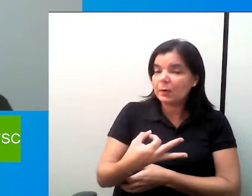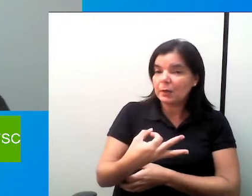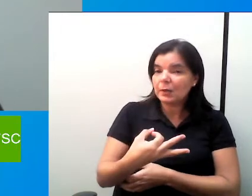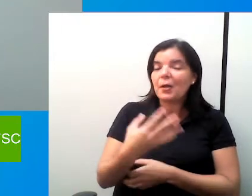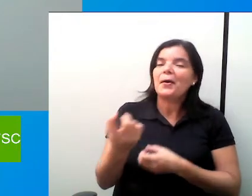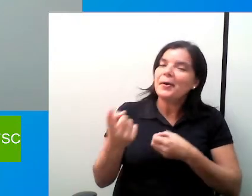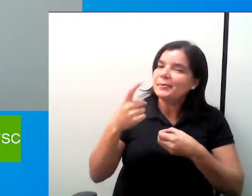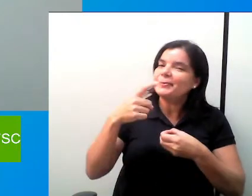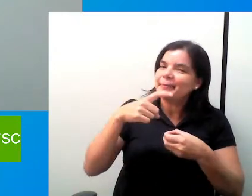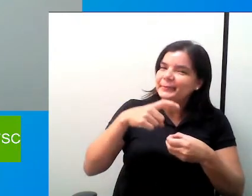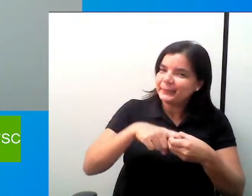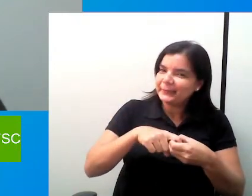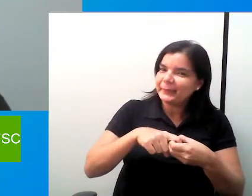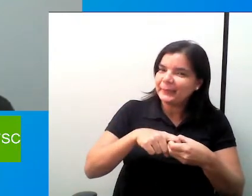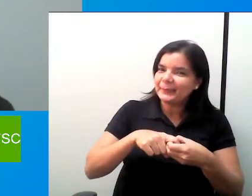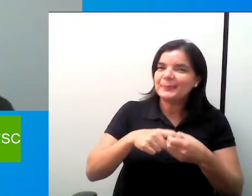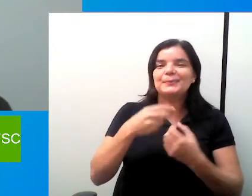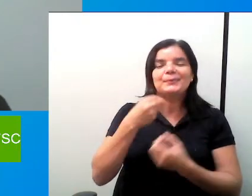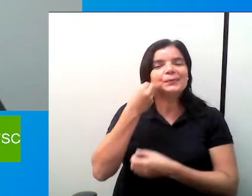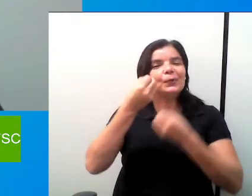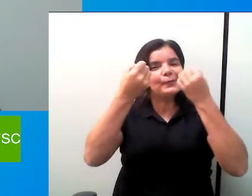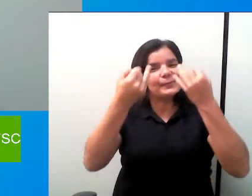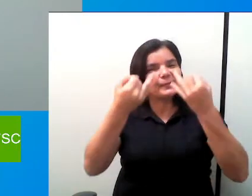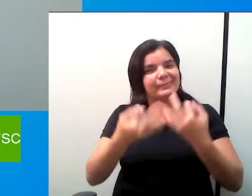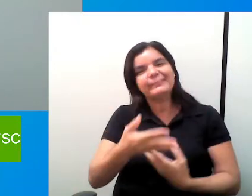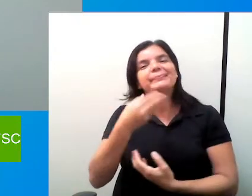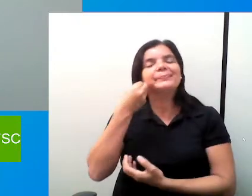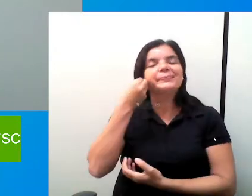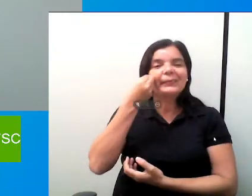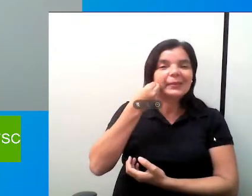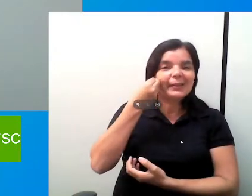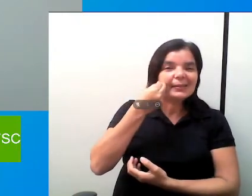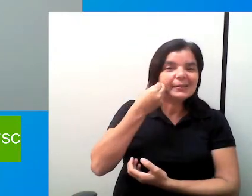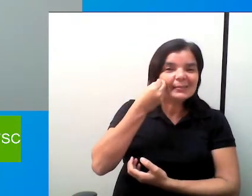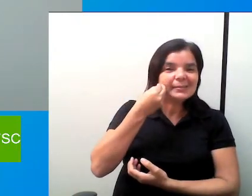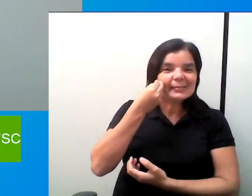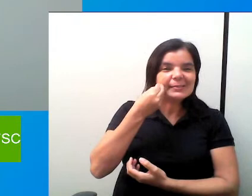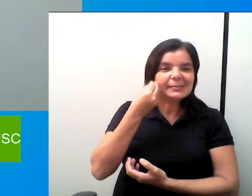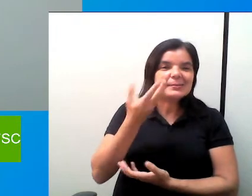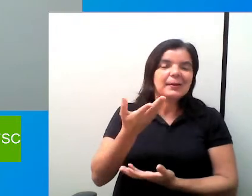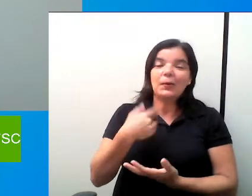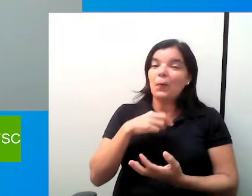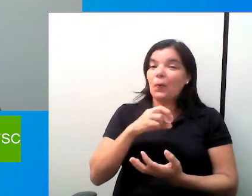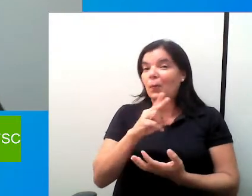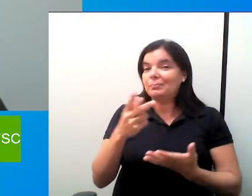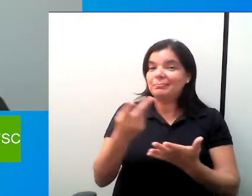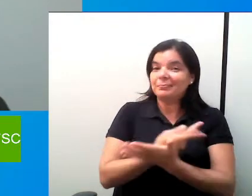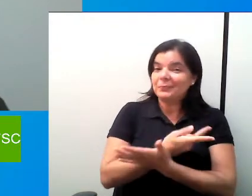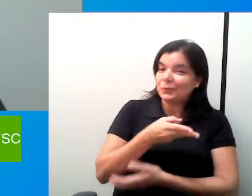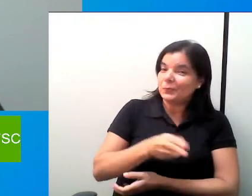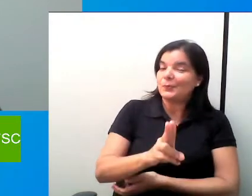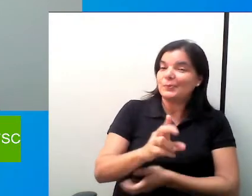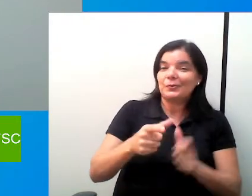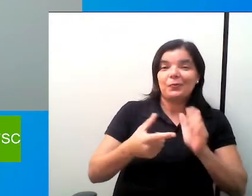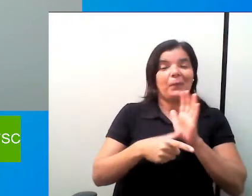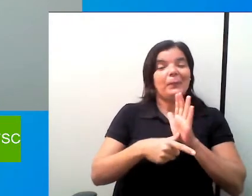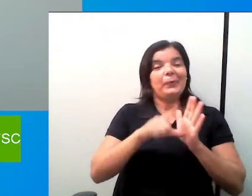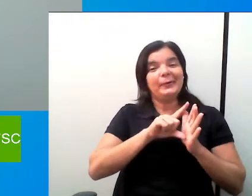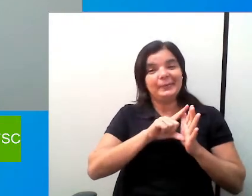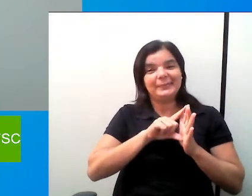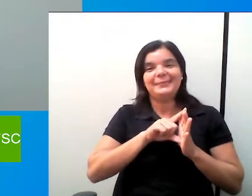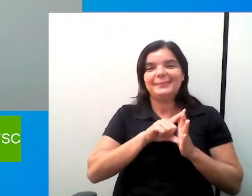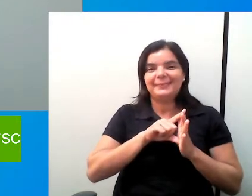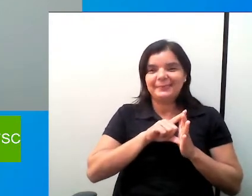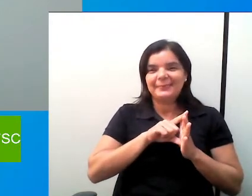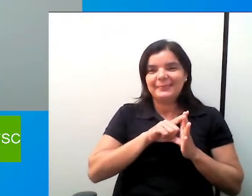aqui e conto que era assim, né, que tinha dado tudo certo, ou não, gente, tá tudo errado, nós vamos continuar como era antes, vamos voltar,